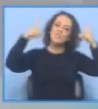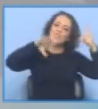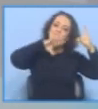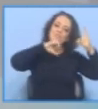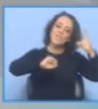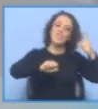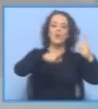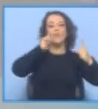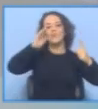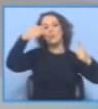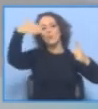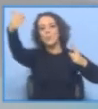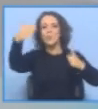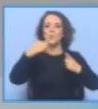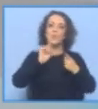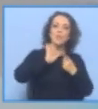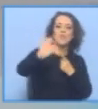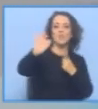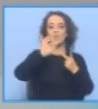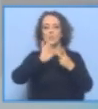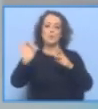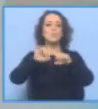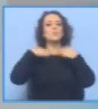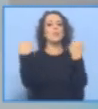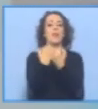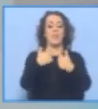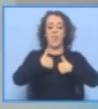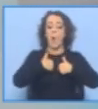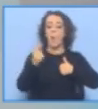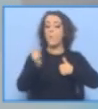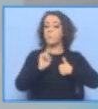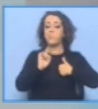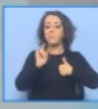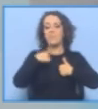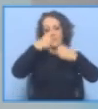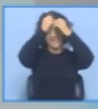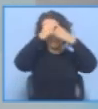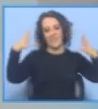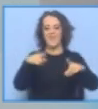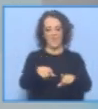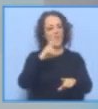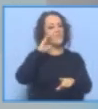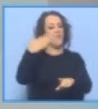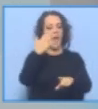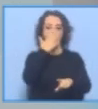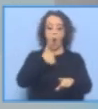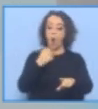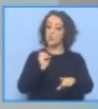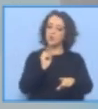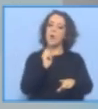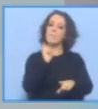fazerem determinadas coisas ou a assumirem papéis na sociedade que eles próprios não conseguiram assumir e projetam-se um bocado. Tem de substituição,